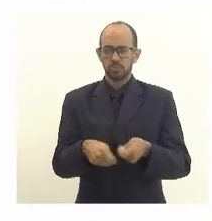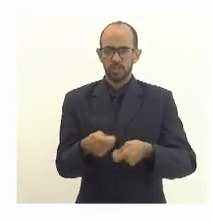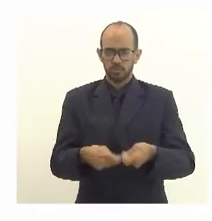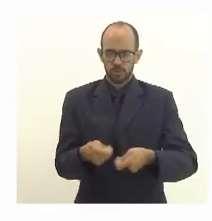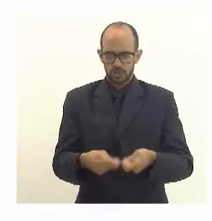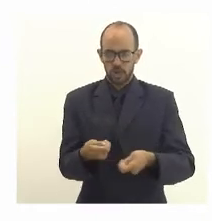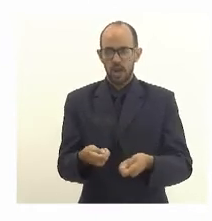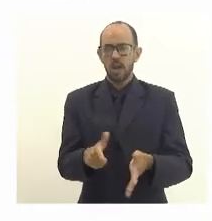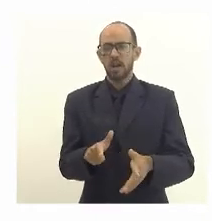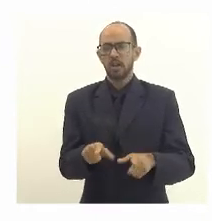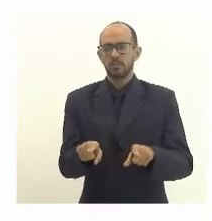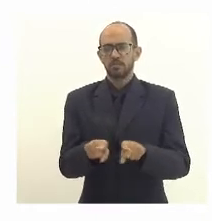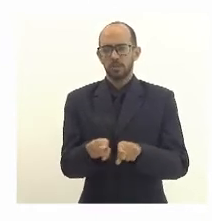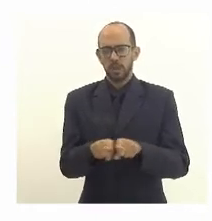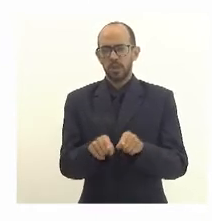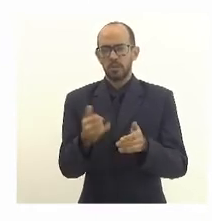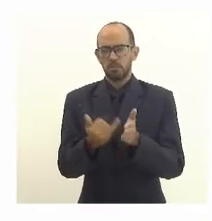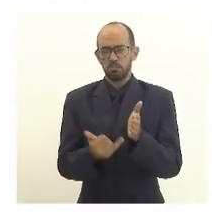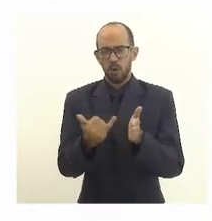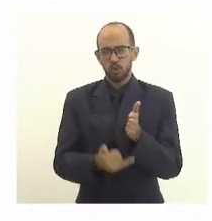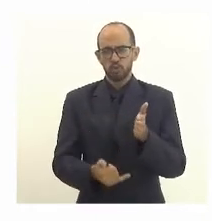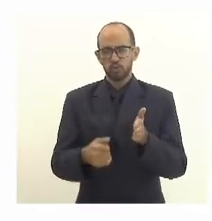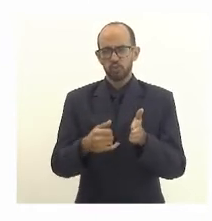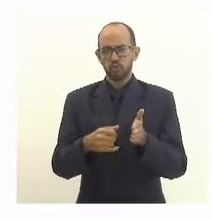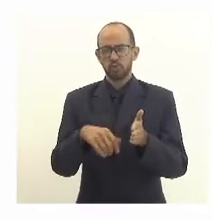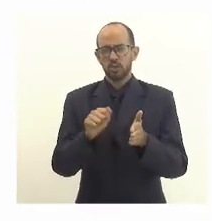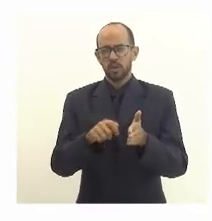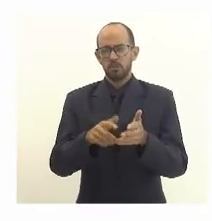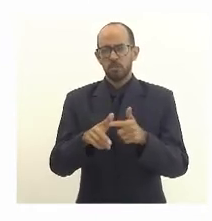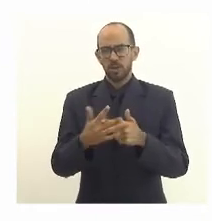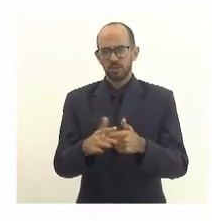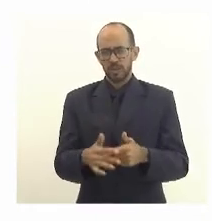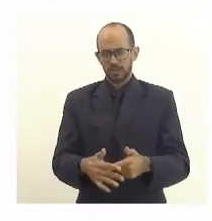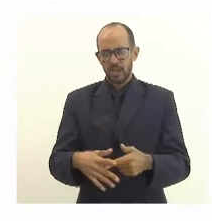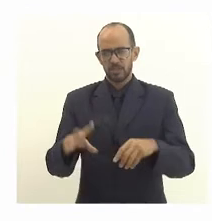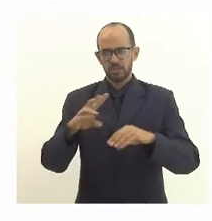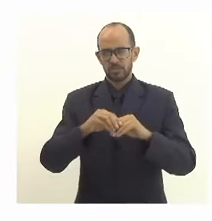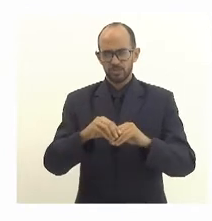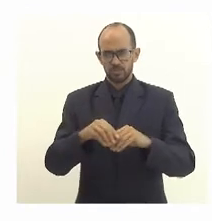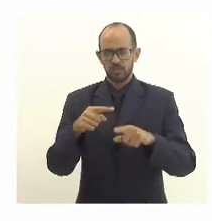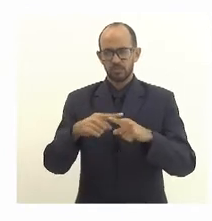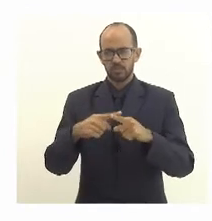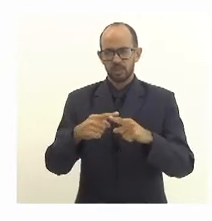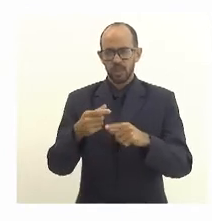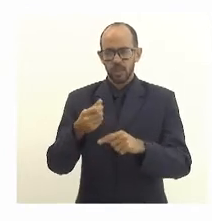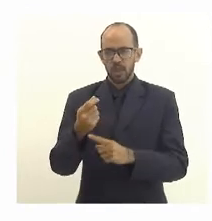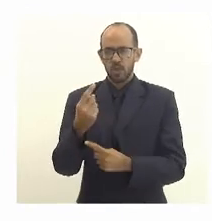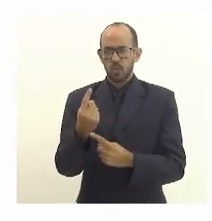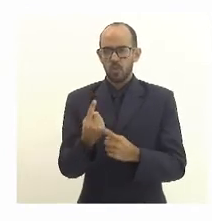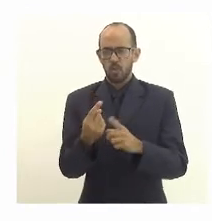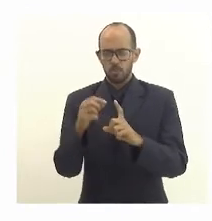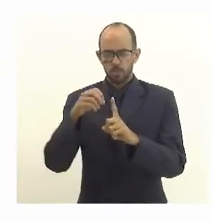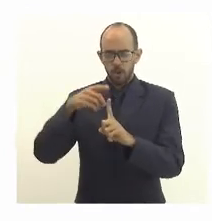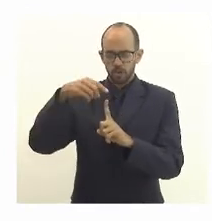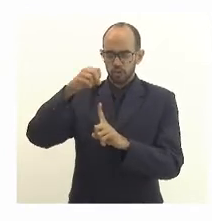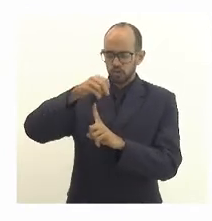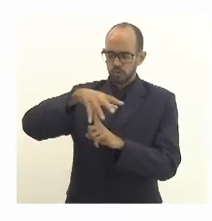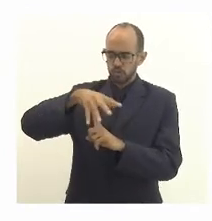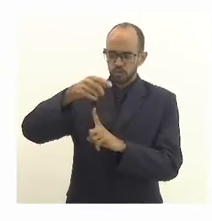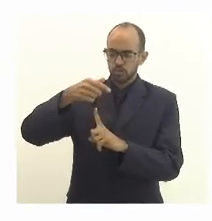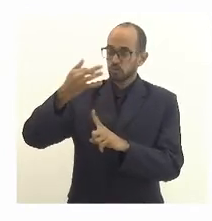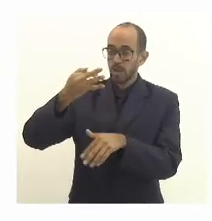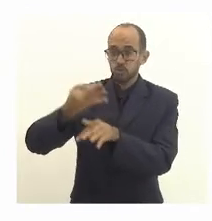infraestrutura, temos impostos, sempre fazer manutenções adicionais porque os postes não suportam a quantidade de cabos que